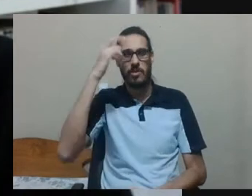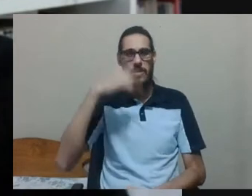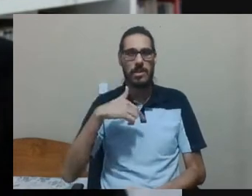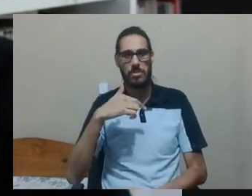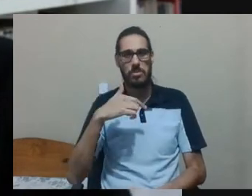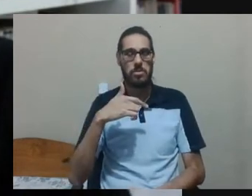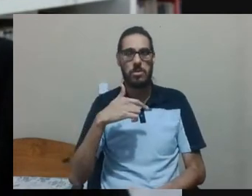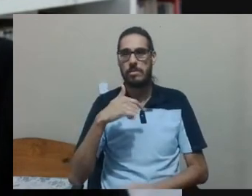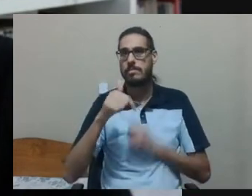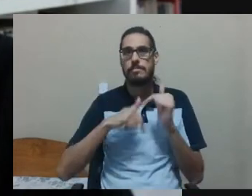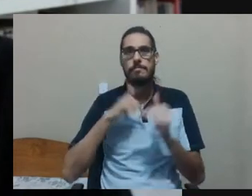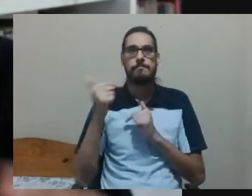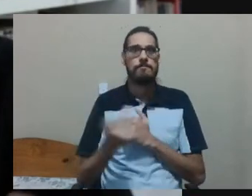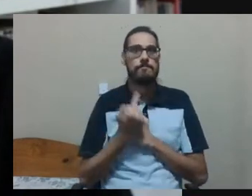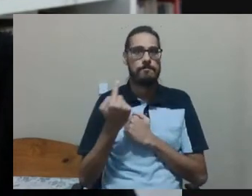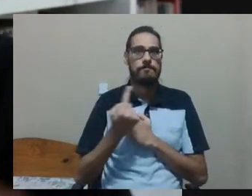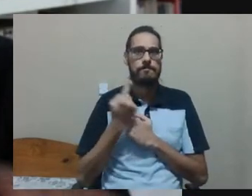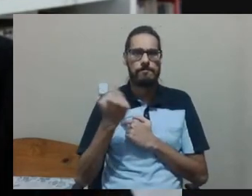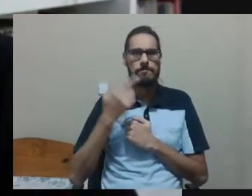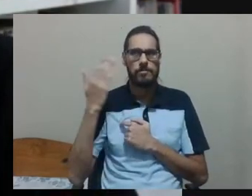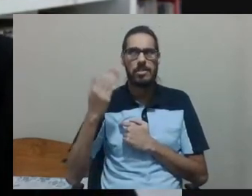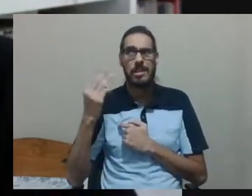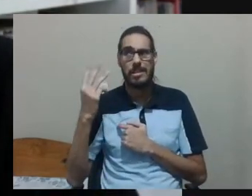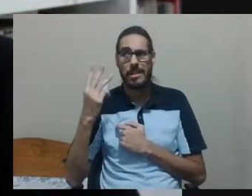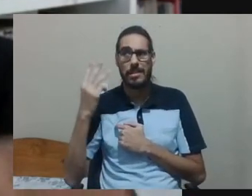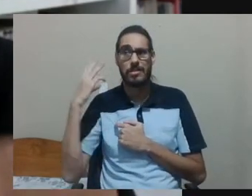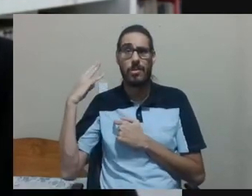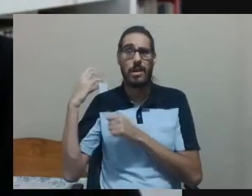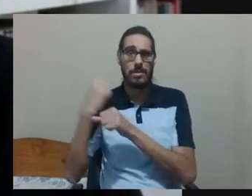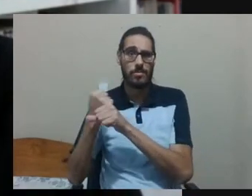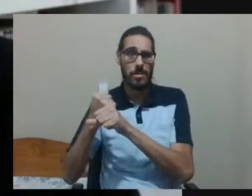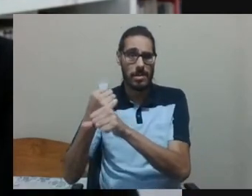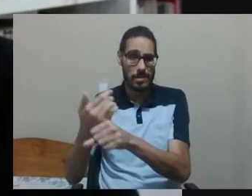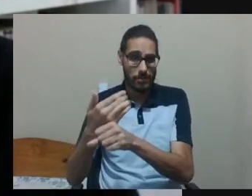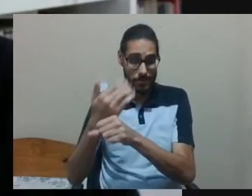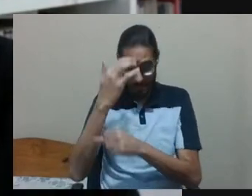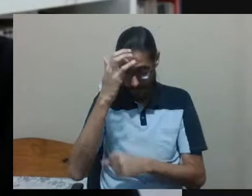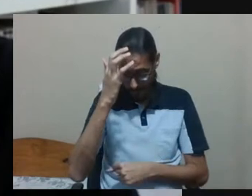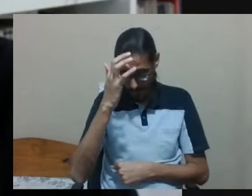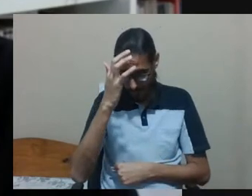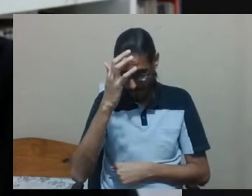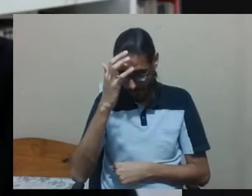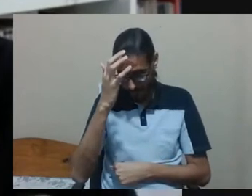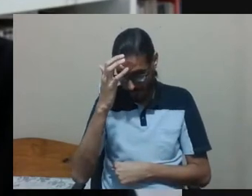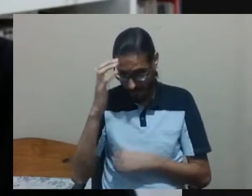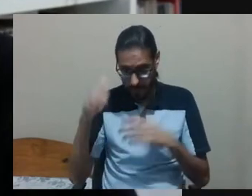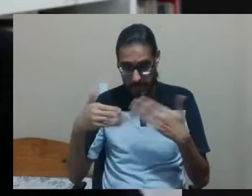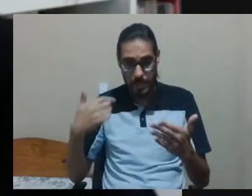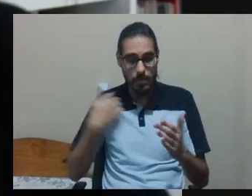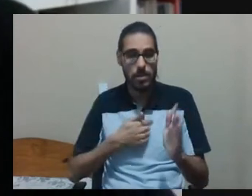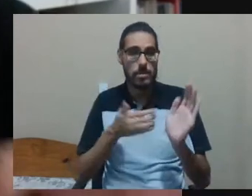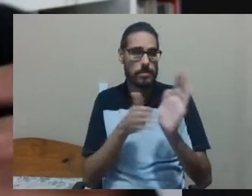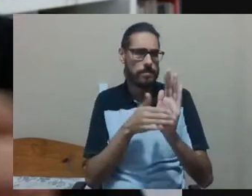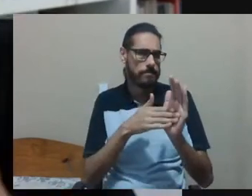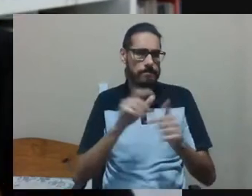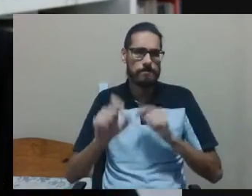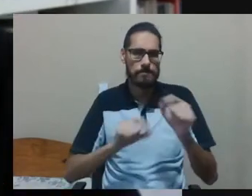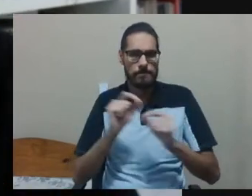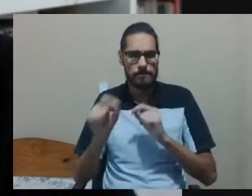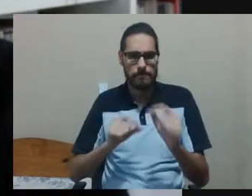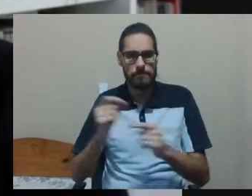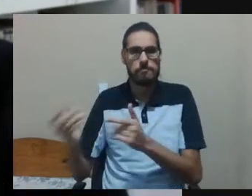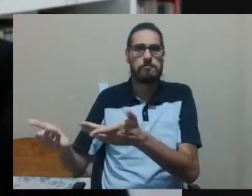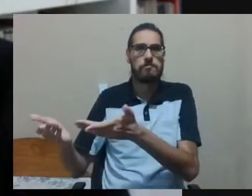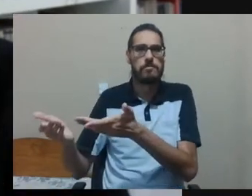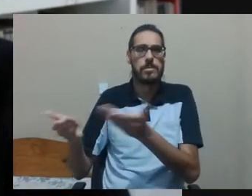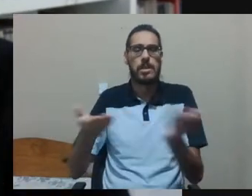trabalha sozinho, e isso já há 3 ou 4 anos. Nesse sentido, a nossa proposta é de trazer para a Pró-Reitoria